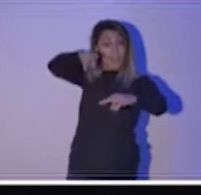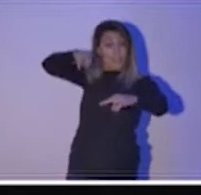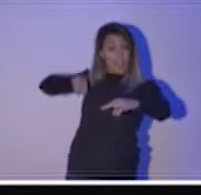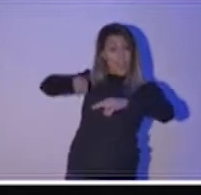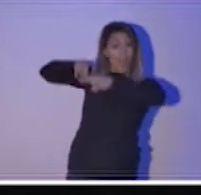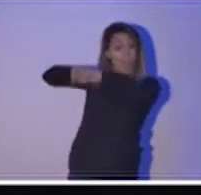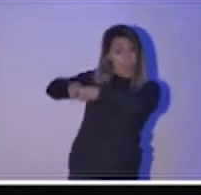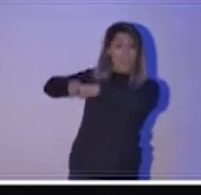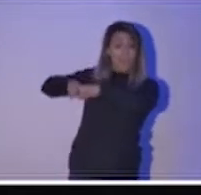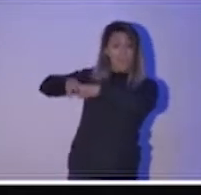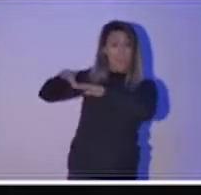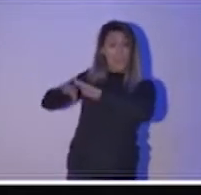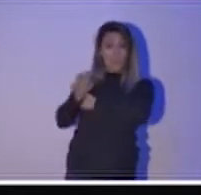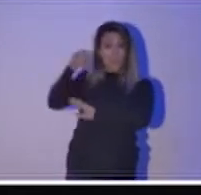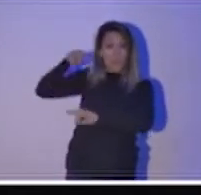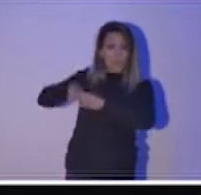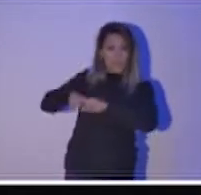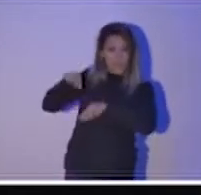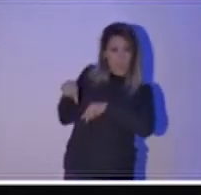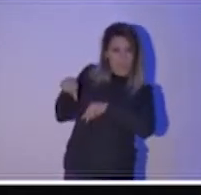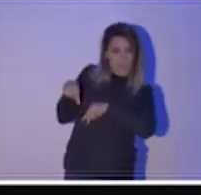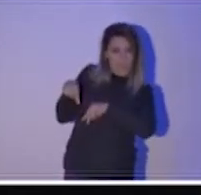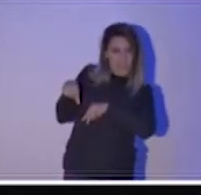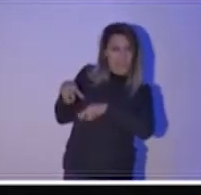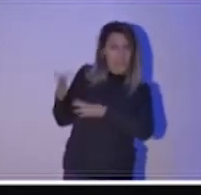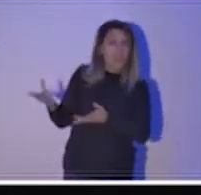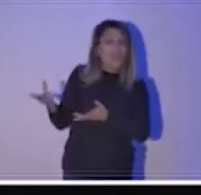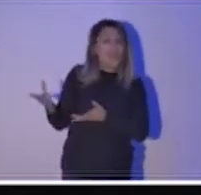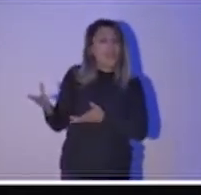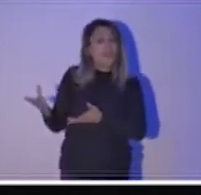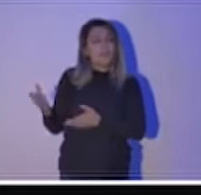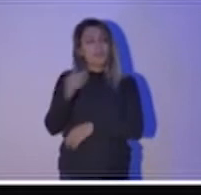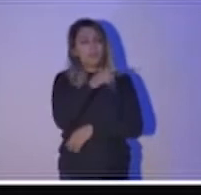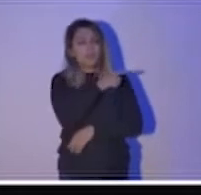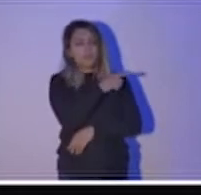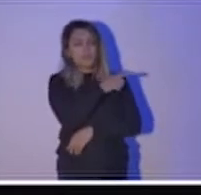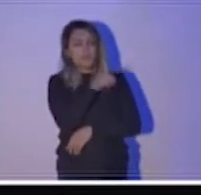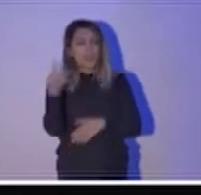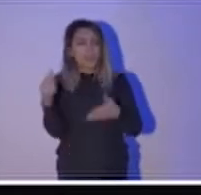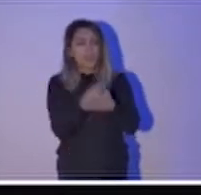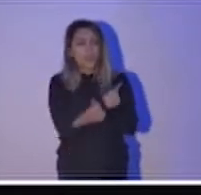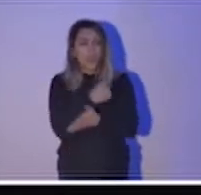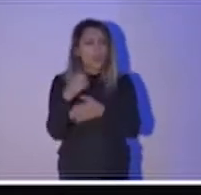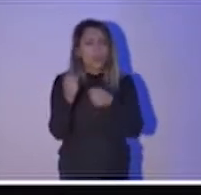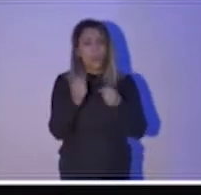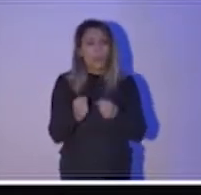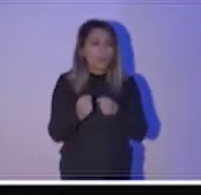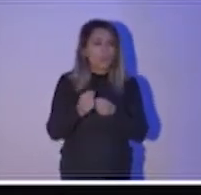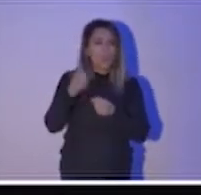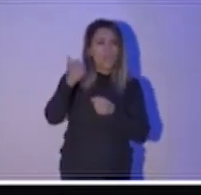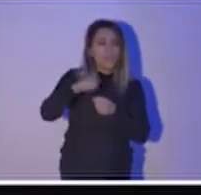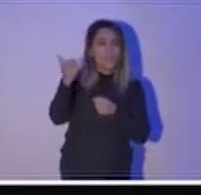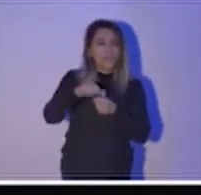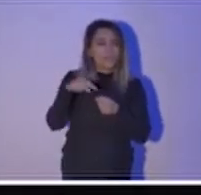Ele se conformou, né? E aí, para quem fez essa pergunta, o poder da avaliação é ser bússola, é